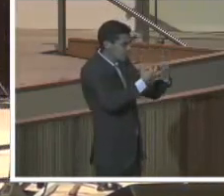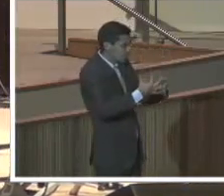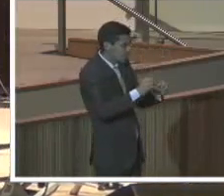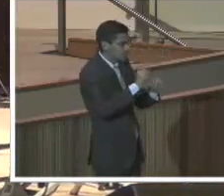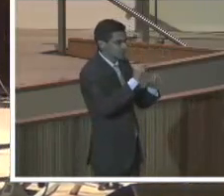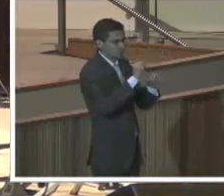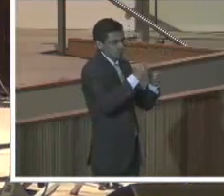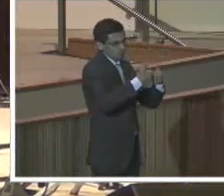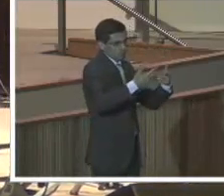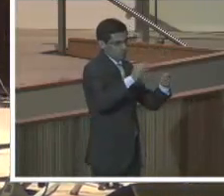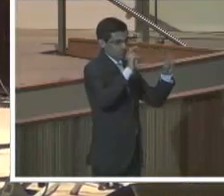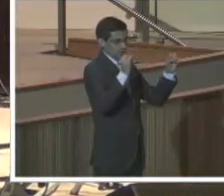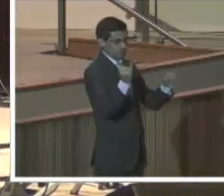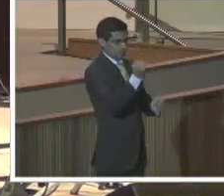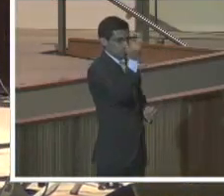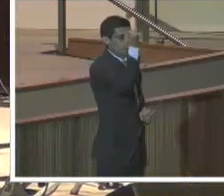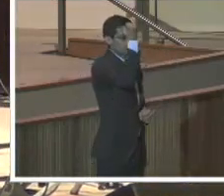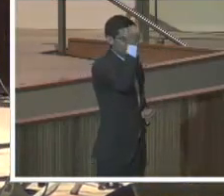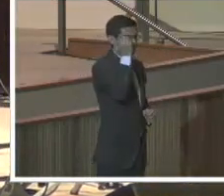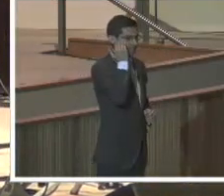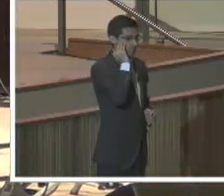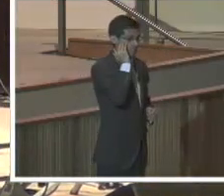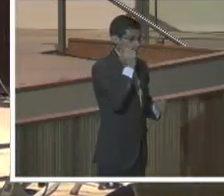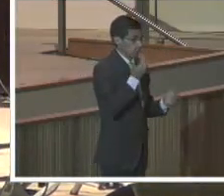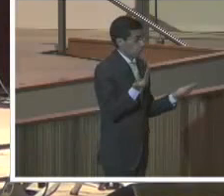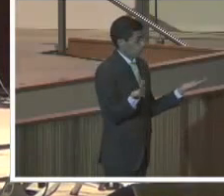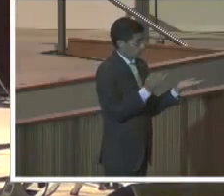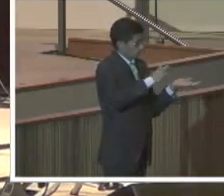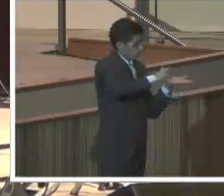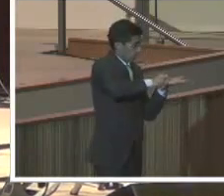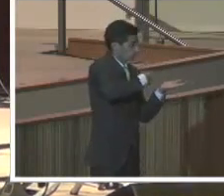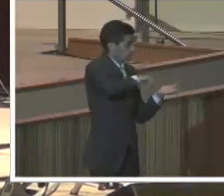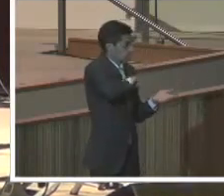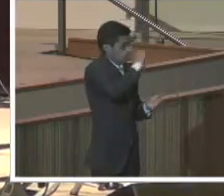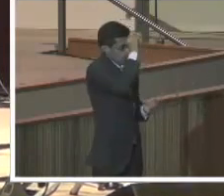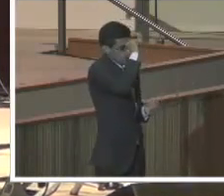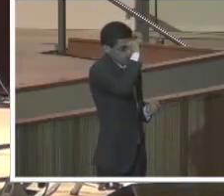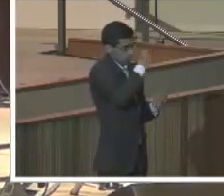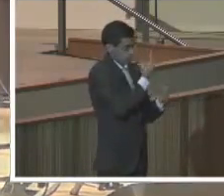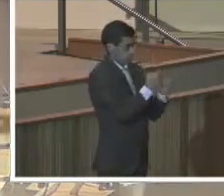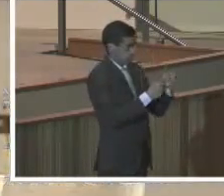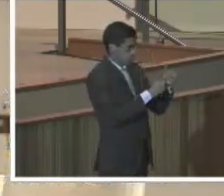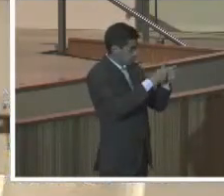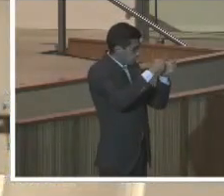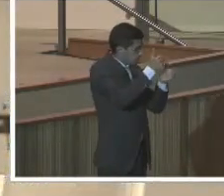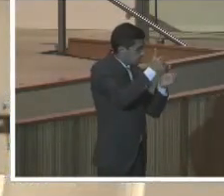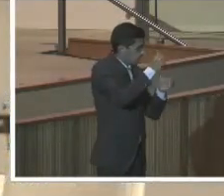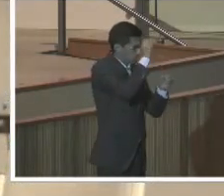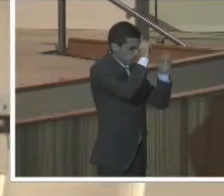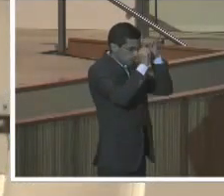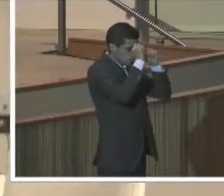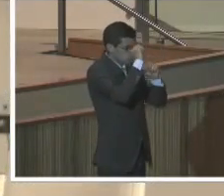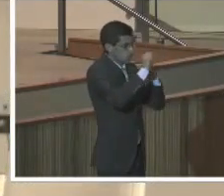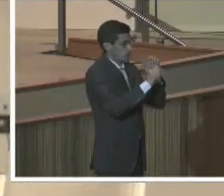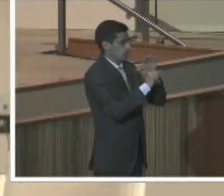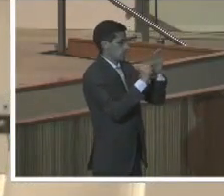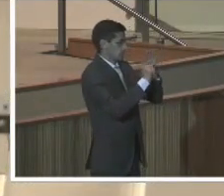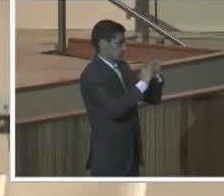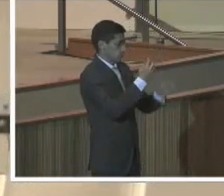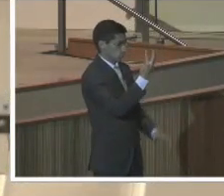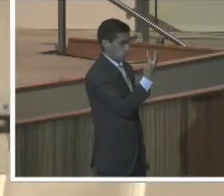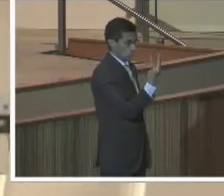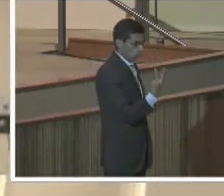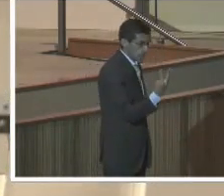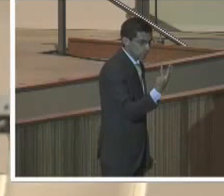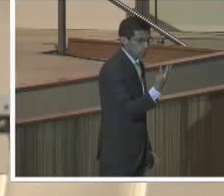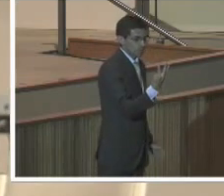nos ensinar algumas lições. E hoje pela manhã a gente aprendeu a primeira lição. A primeira lição aparece no versículo 4,